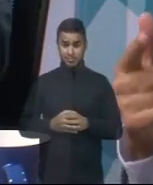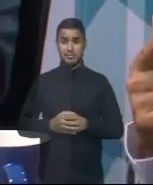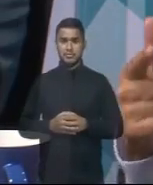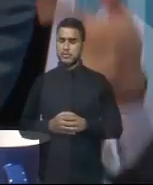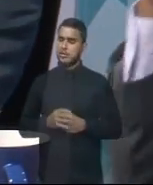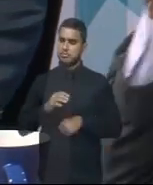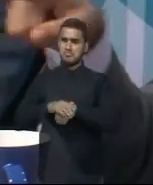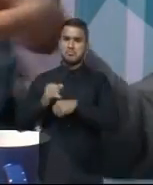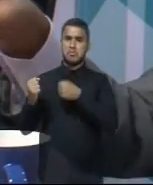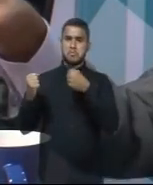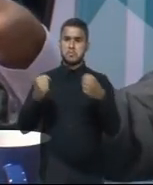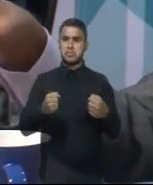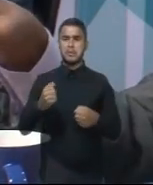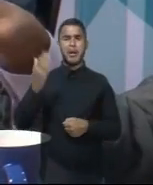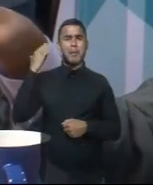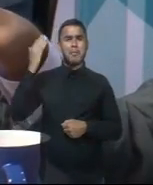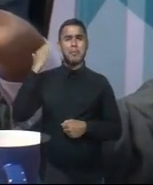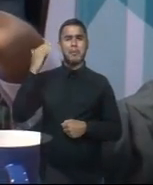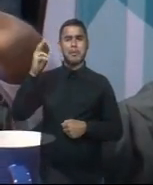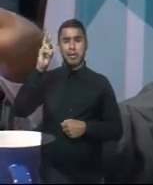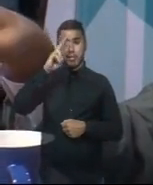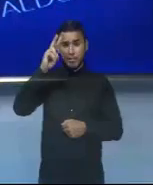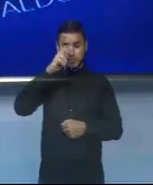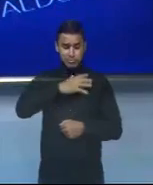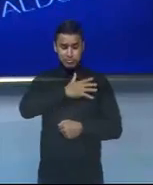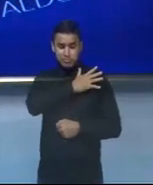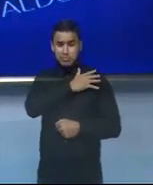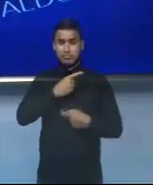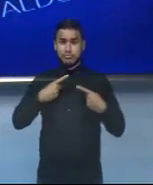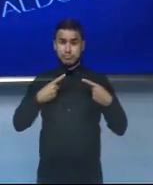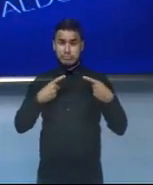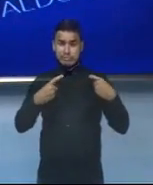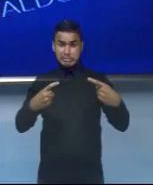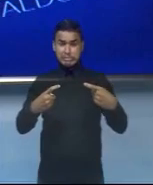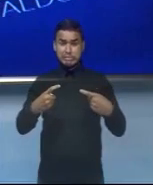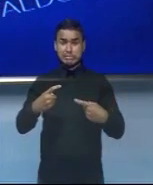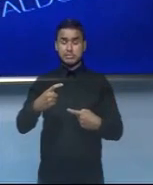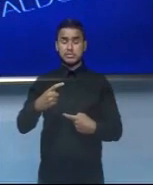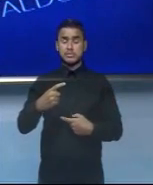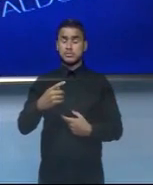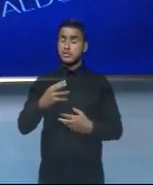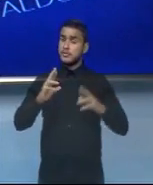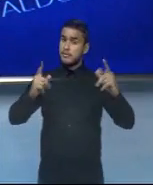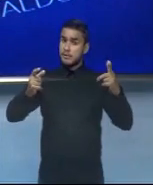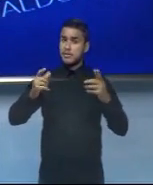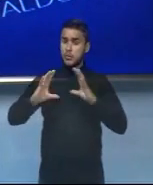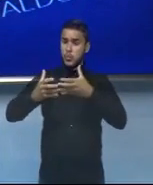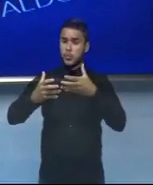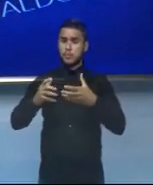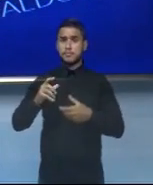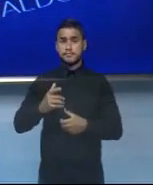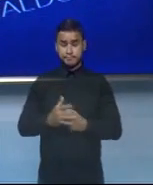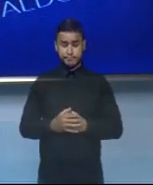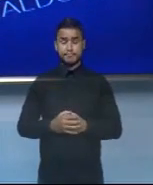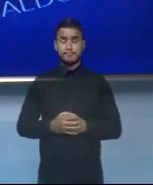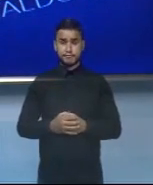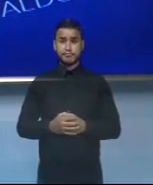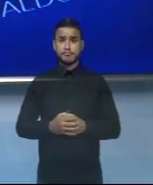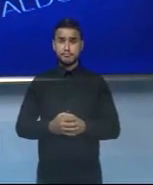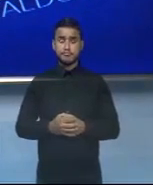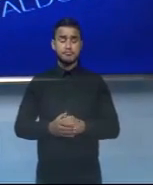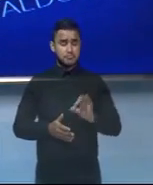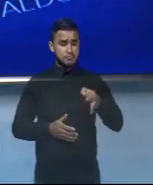mais poderosa do que era a guerrilha no tempo do regime militar. Porque você, com o estado de sítio, você tem, quer dizer, os meios para que possa impor as